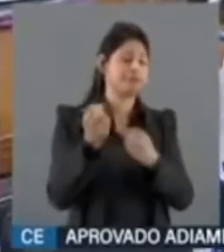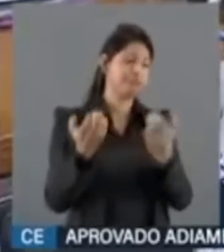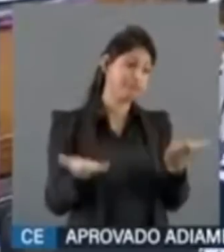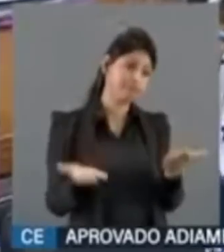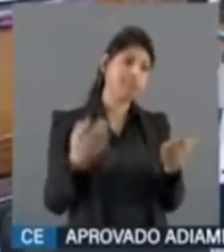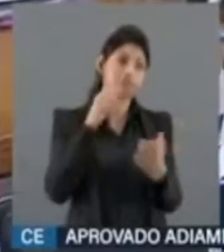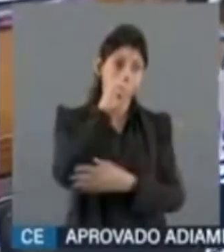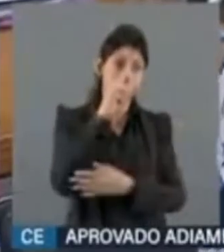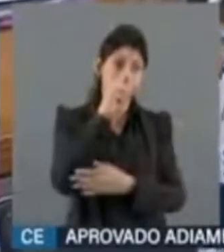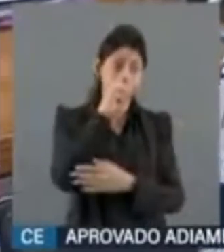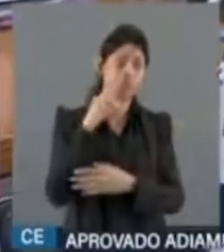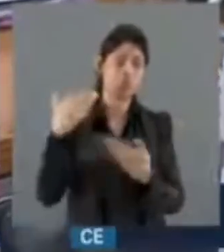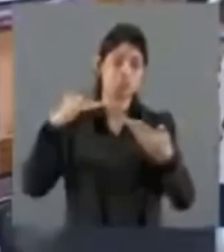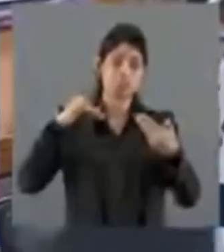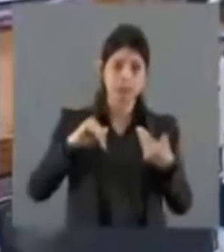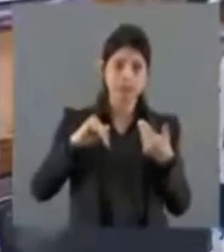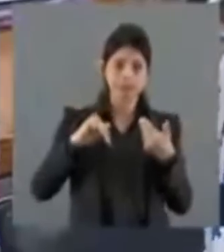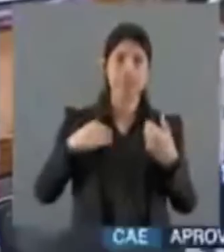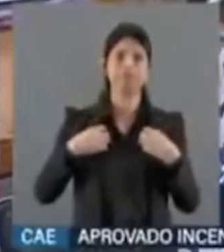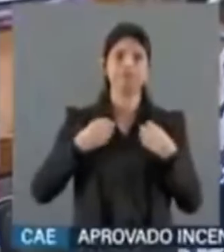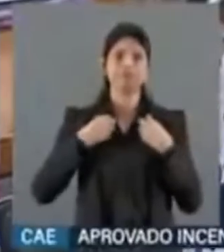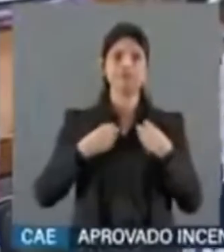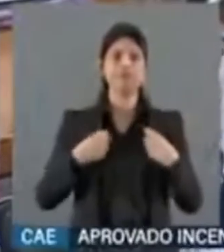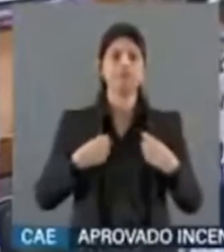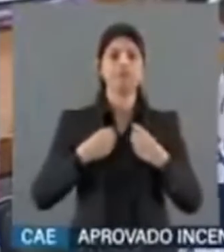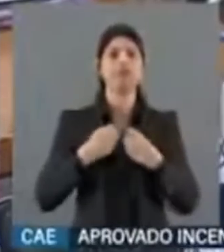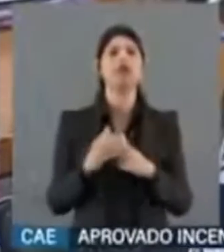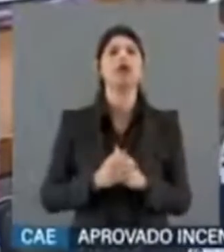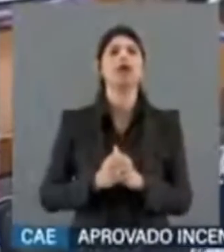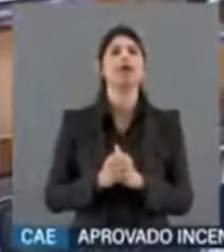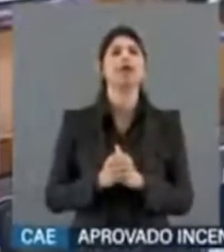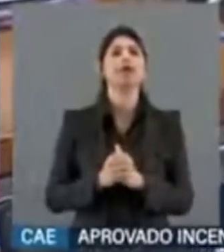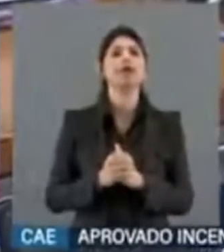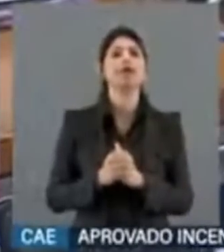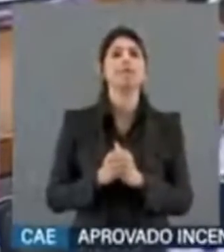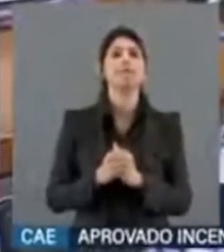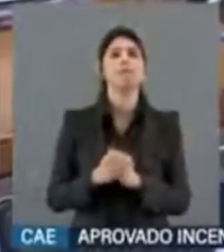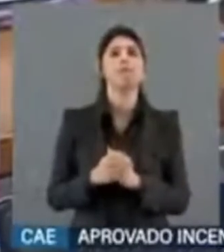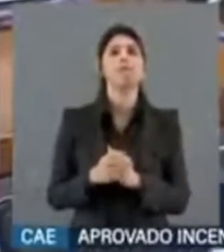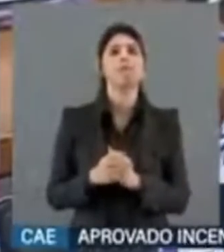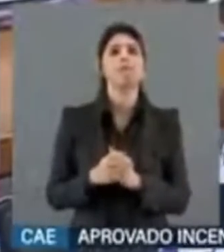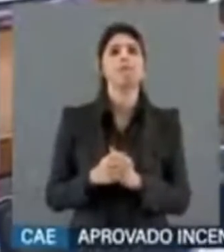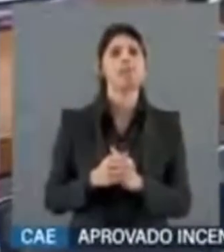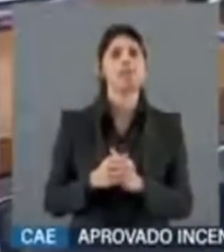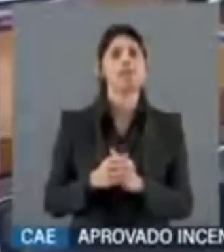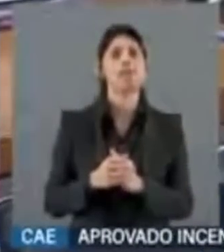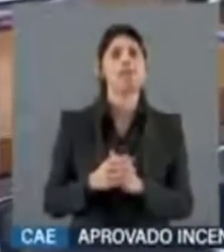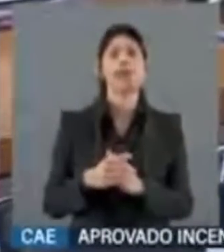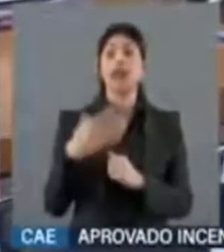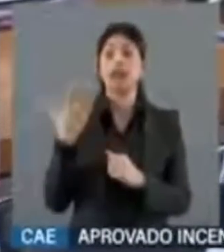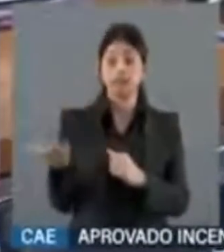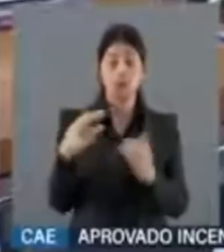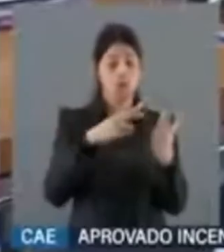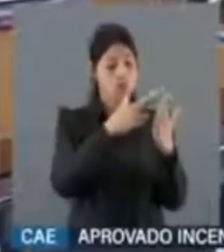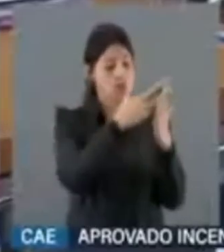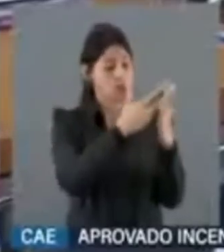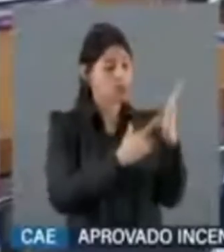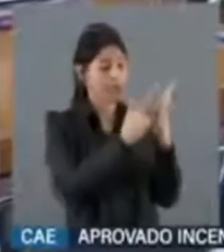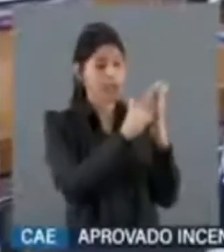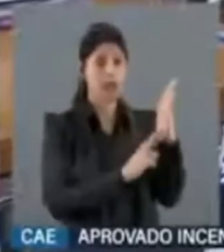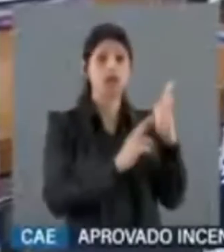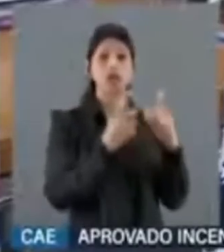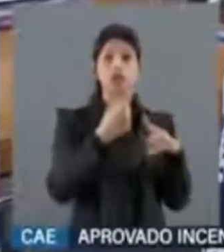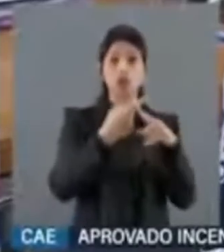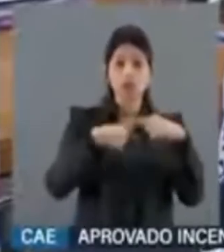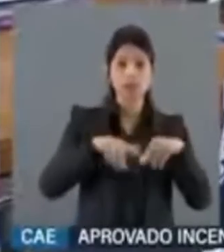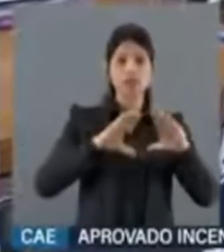Planalto. E por fim, presidente, eu só tenho 23 segundos, dizer o seguinte. Aqui no relatório de difusão da ABIN, tem aqui Secretaria